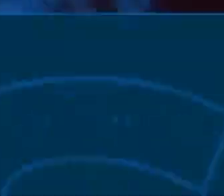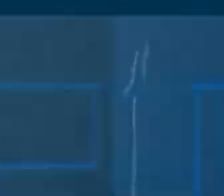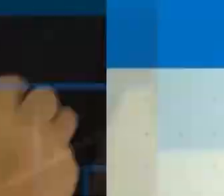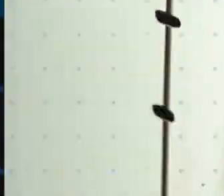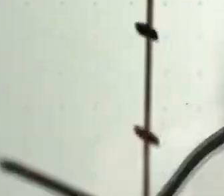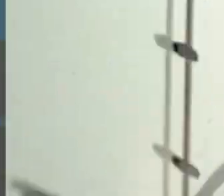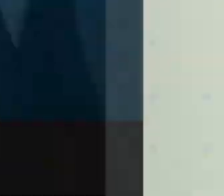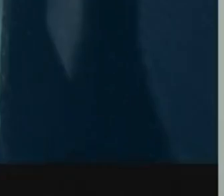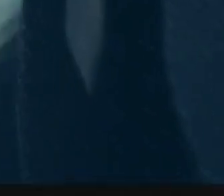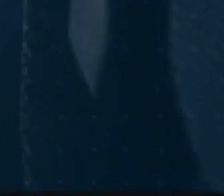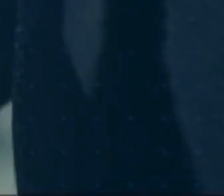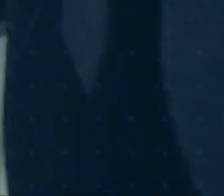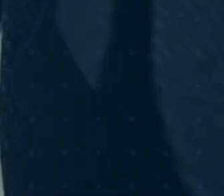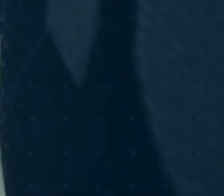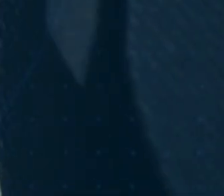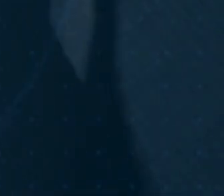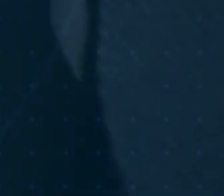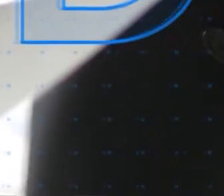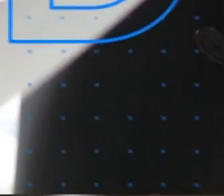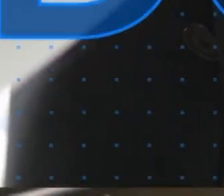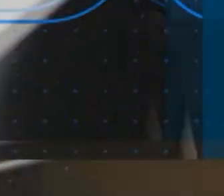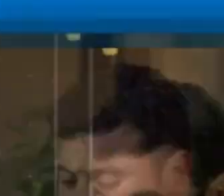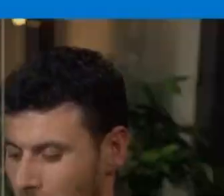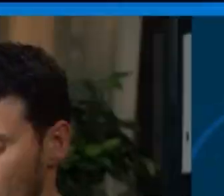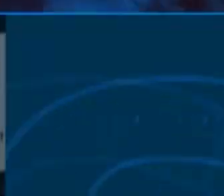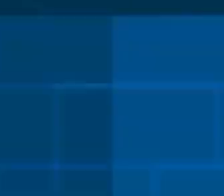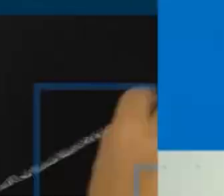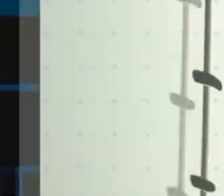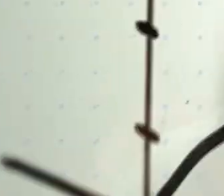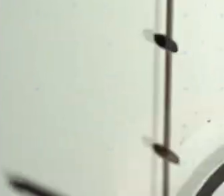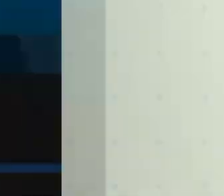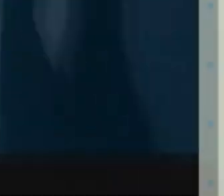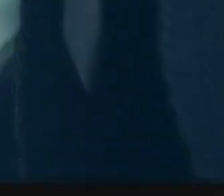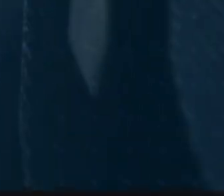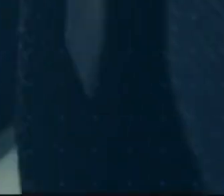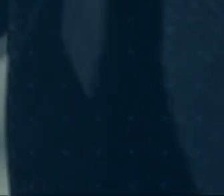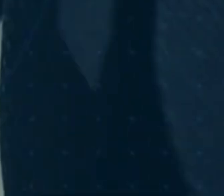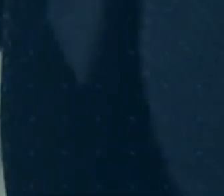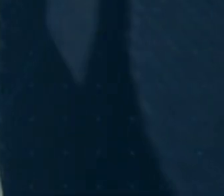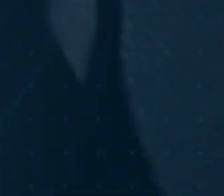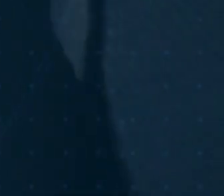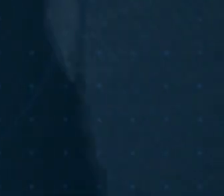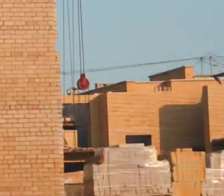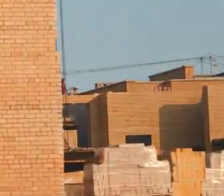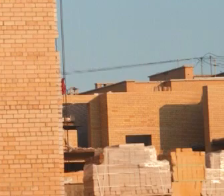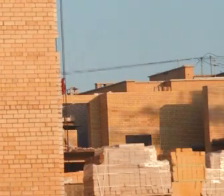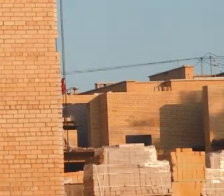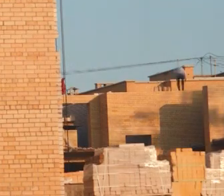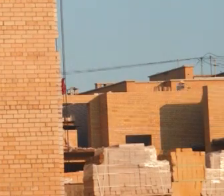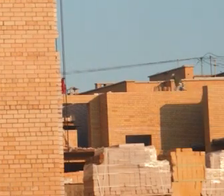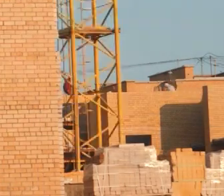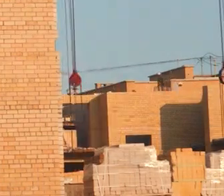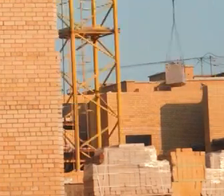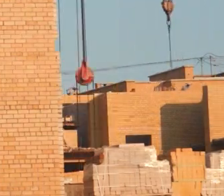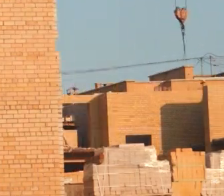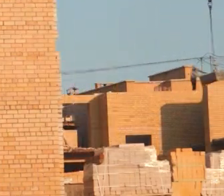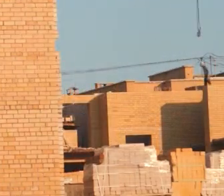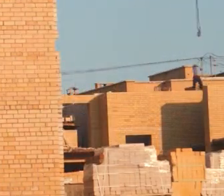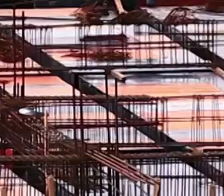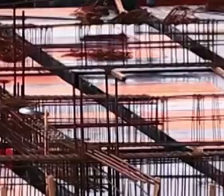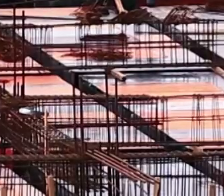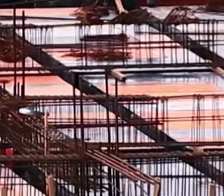também. Aí a gente montou a Adala Residencial, de imóveis residenciais. Eu nunca imaginei que ela fosse crescer